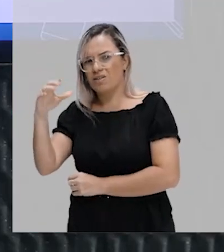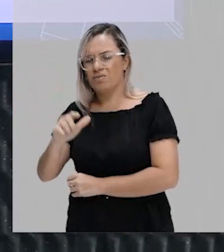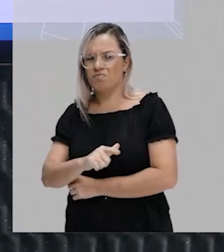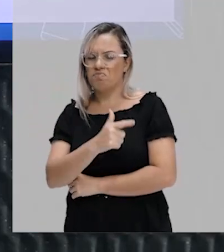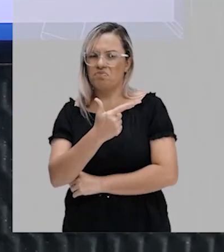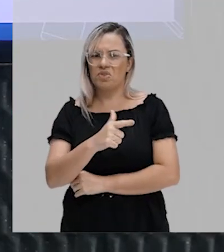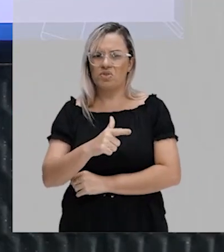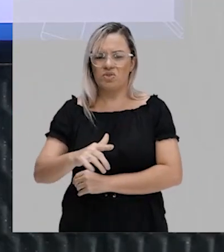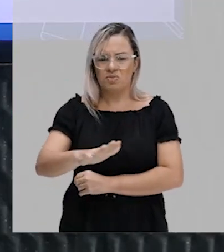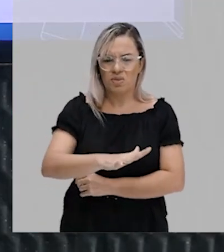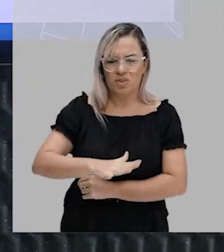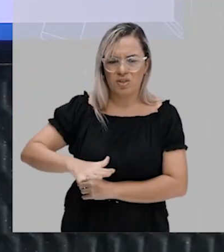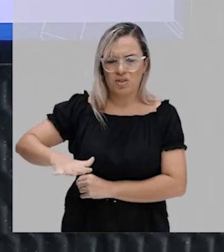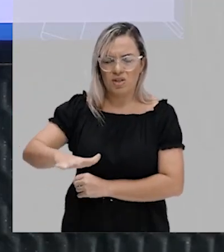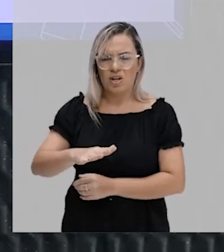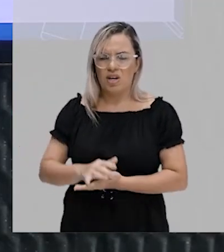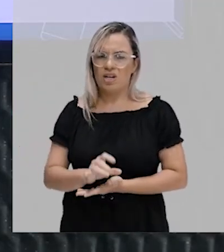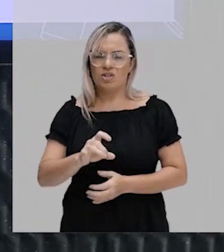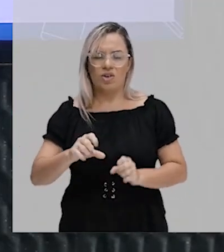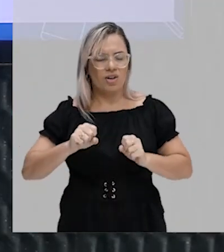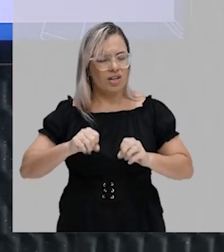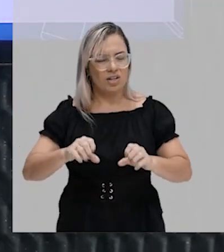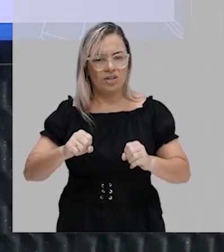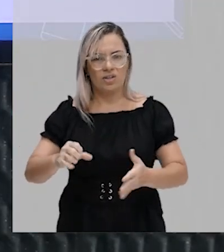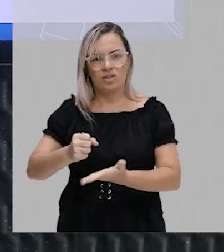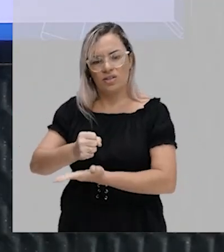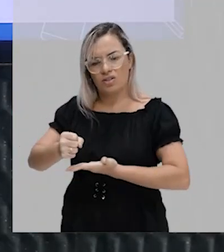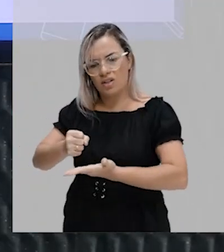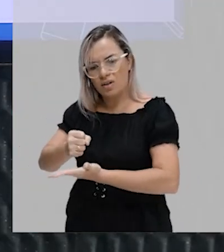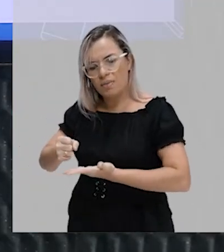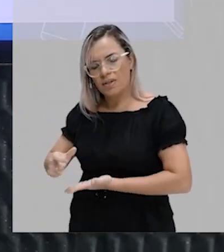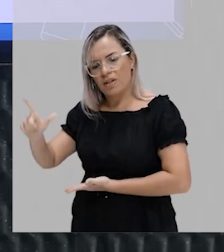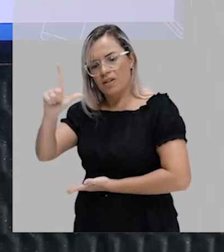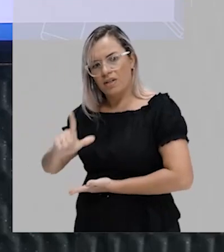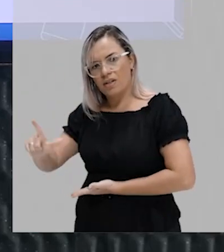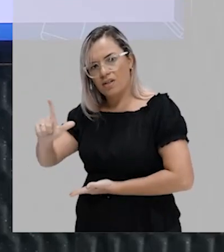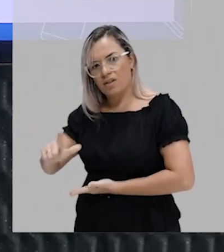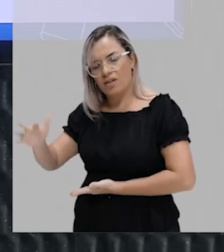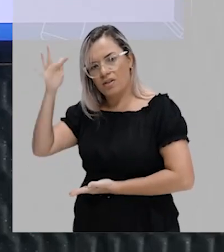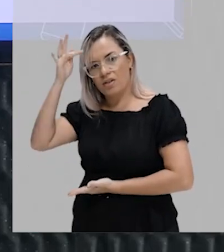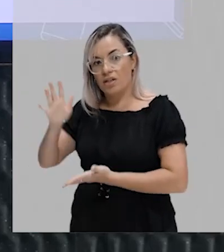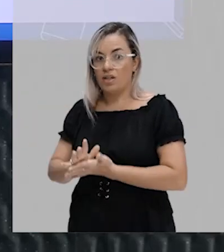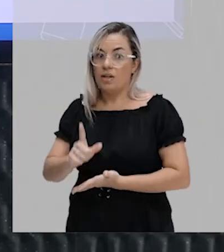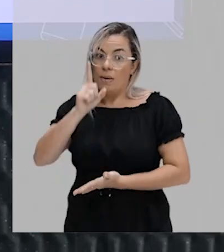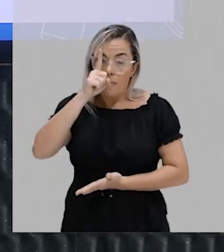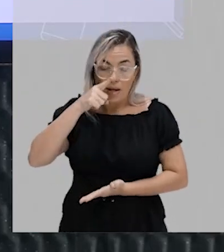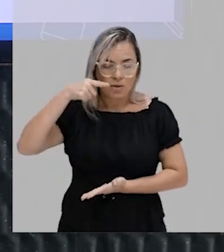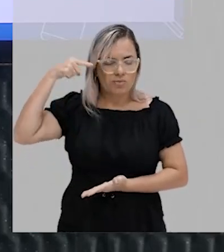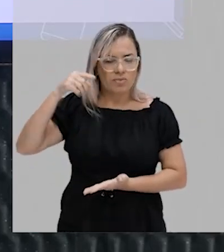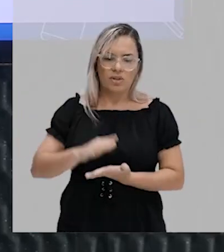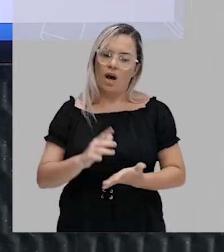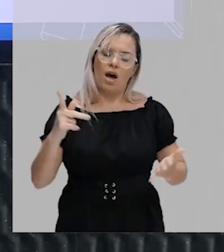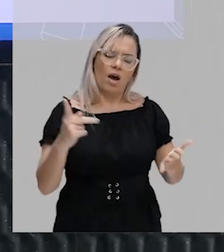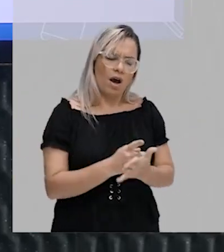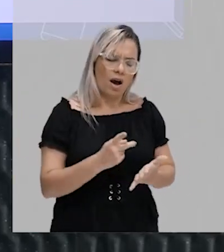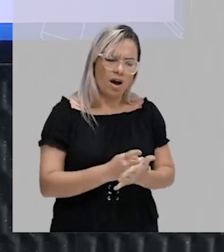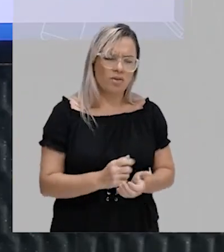uma educação embasada na filosofia e na literatura. E o Durkheim achava que isso estava errado, que isso tinha que